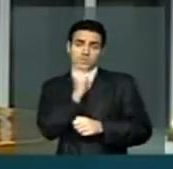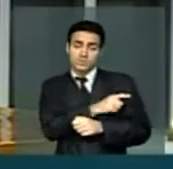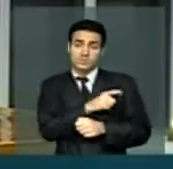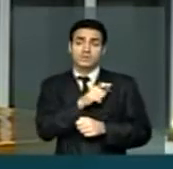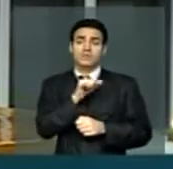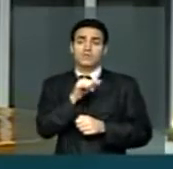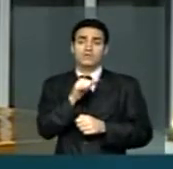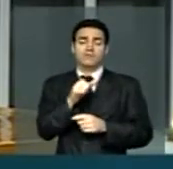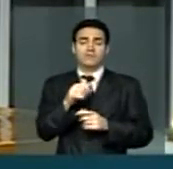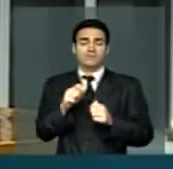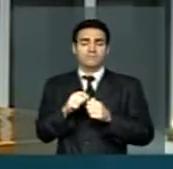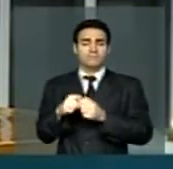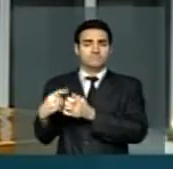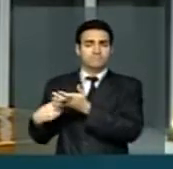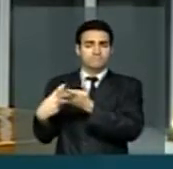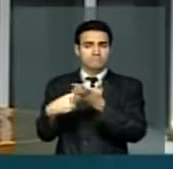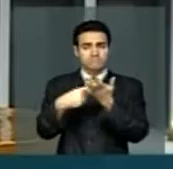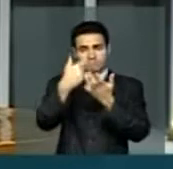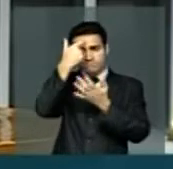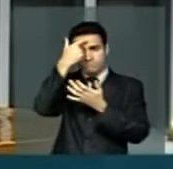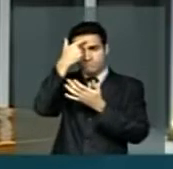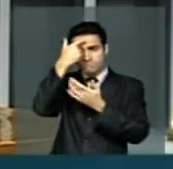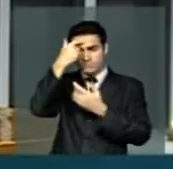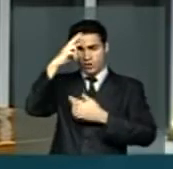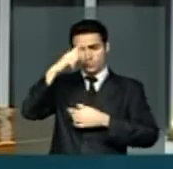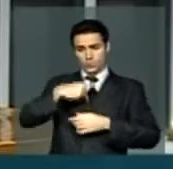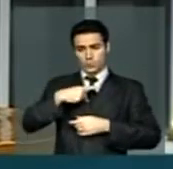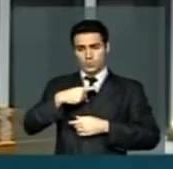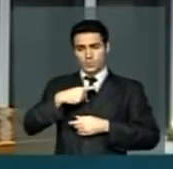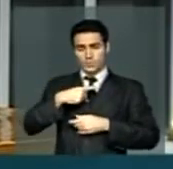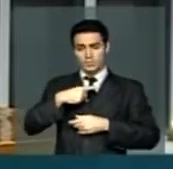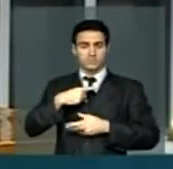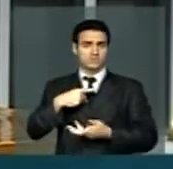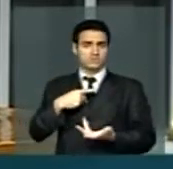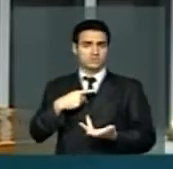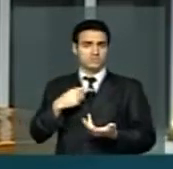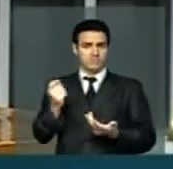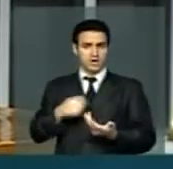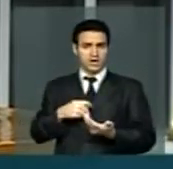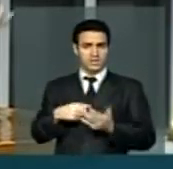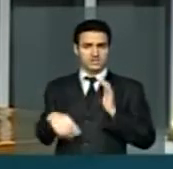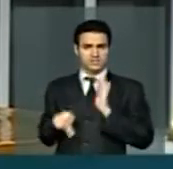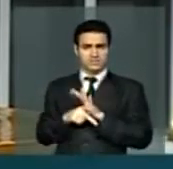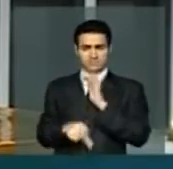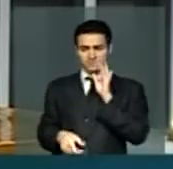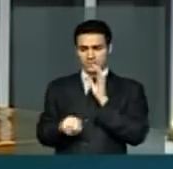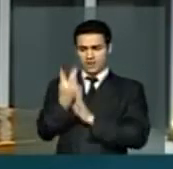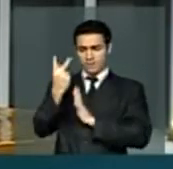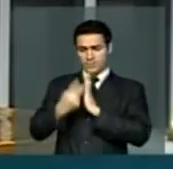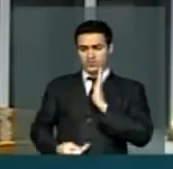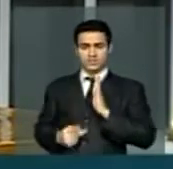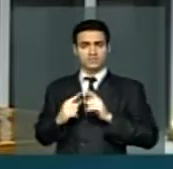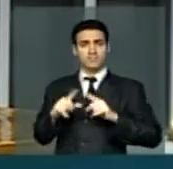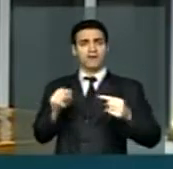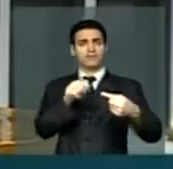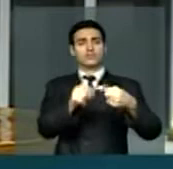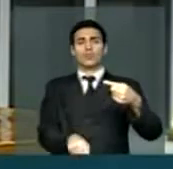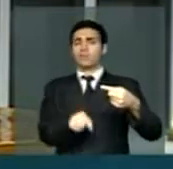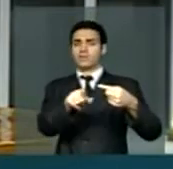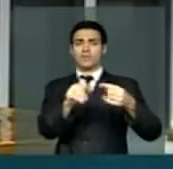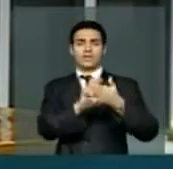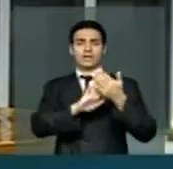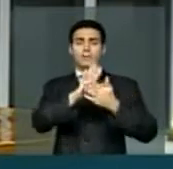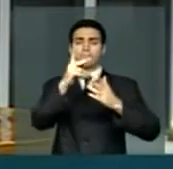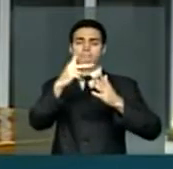forma com uma racionalidade autônoma, sem nenhum tipo de relação com o conjunto de políticas públicas. Nós